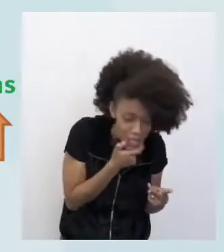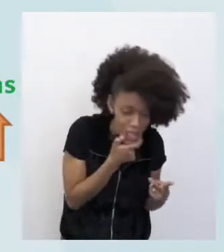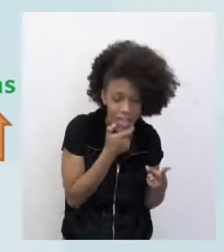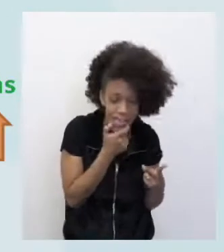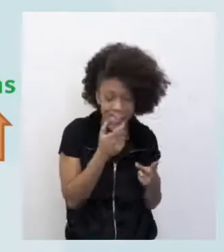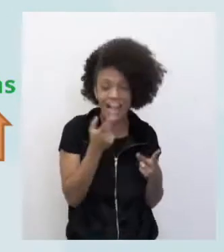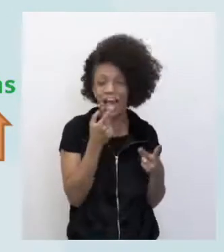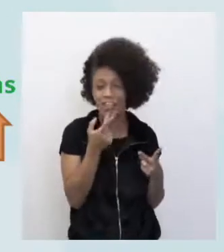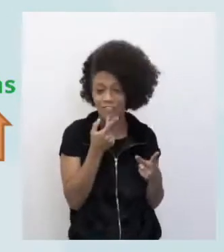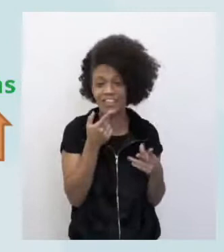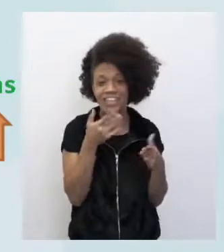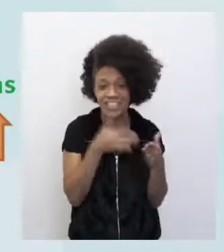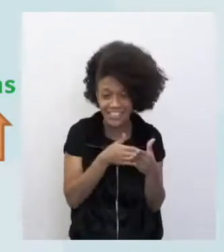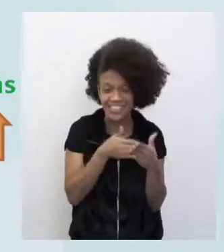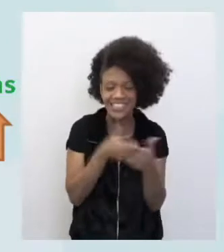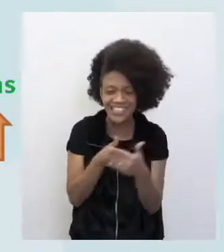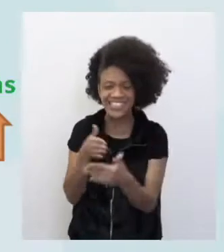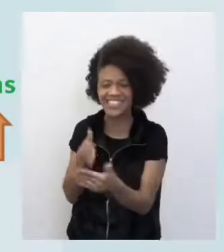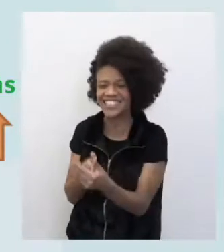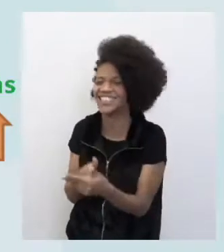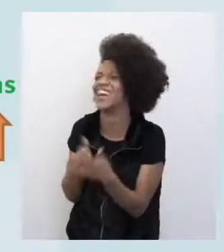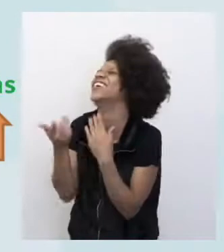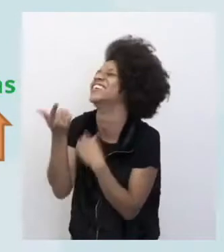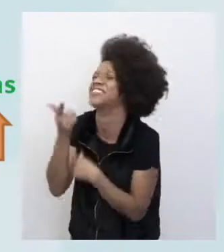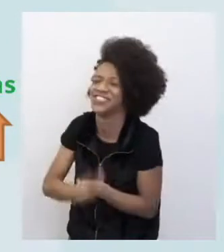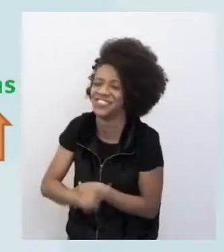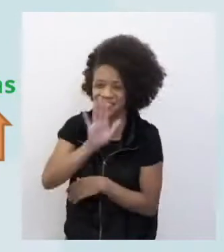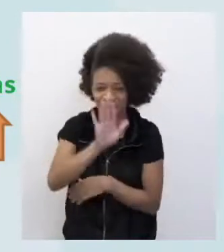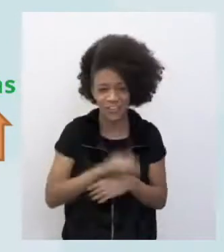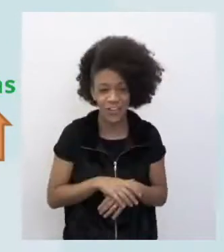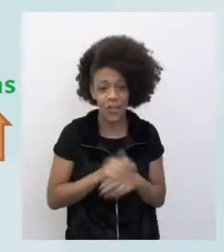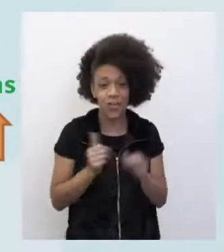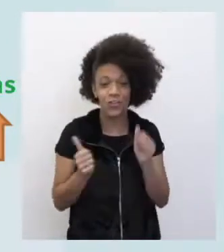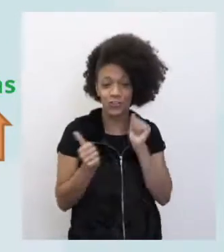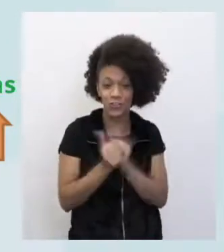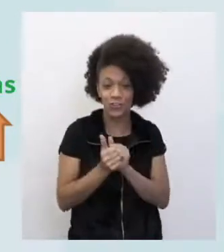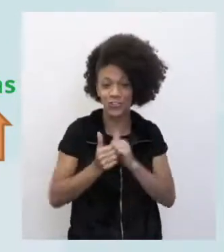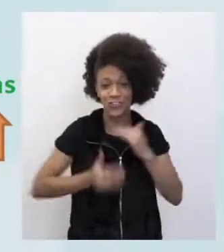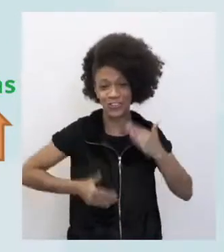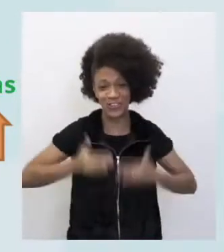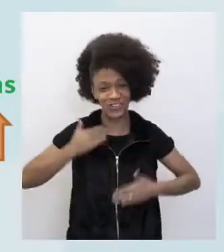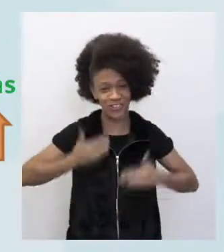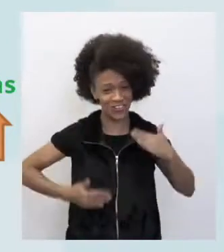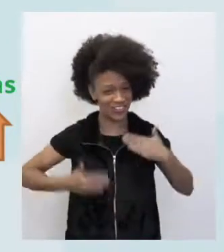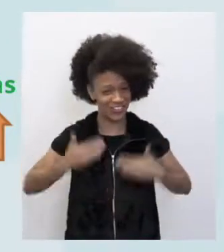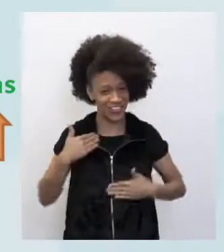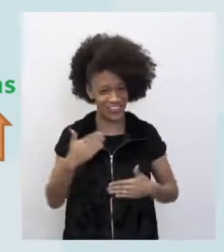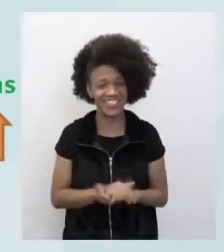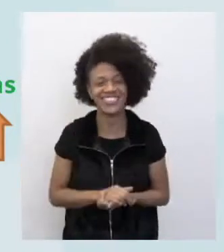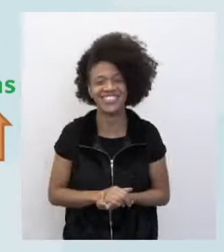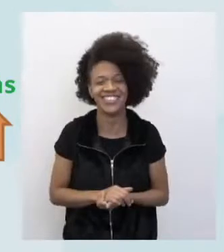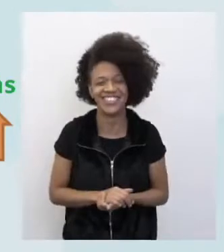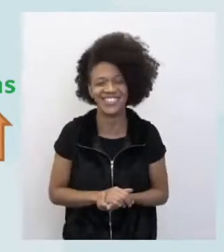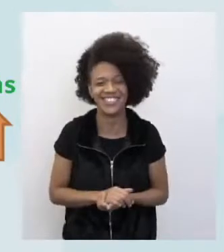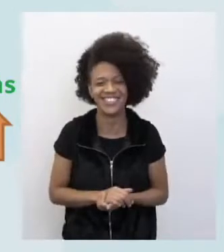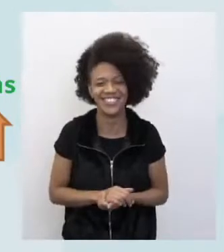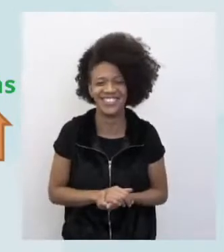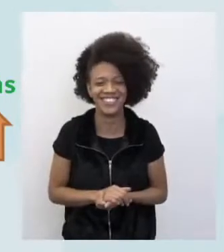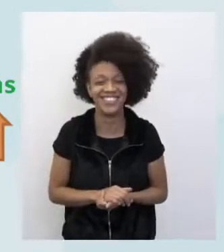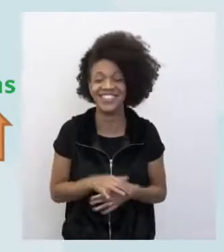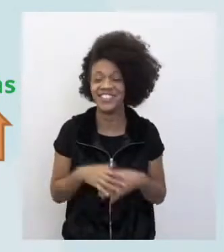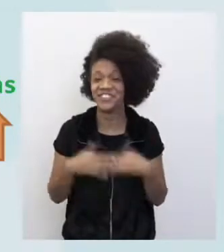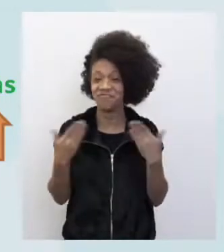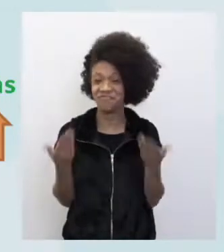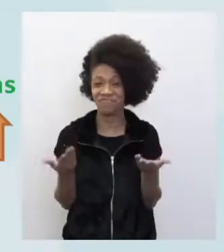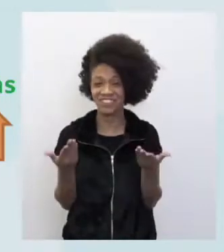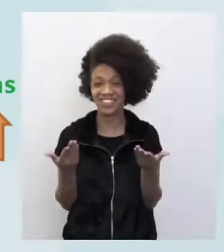gastrostomia. Desculpa, vamos de novo. Junto ao meu corpo... A Raquel tá fazendo você aqui assim, ó. Não, você tá